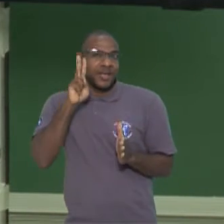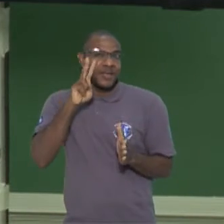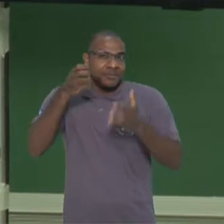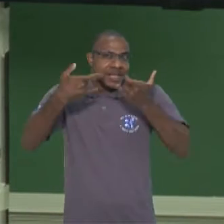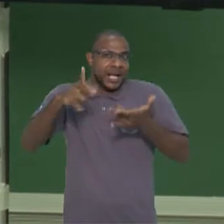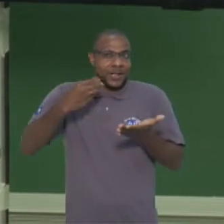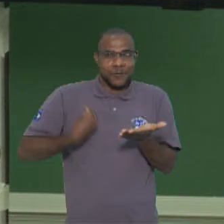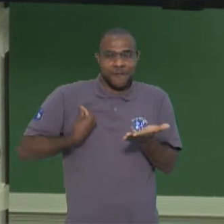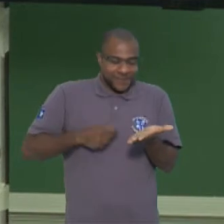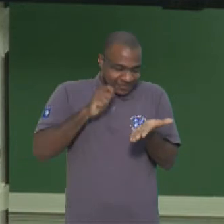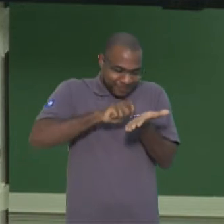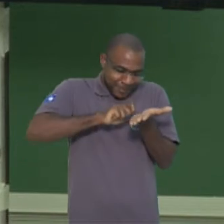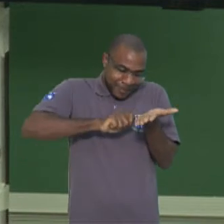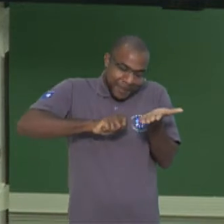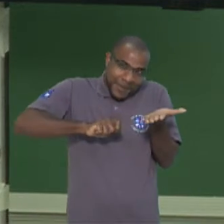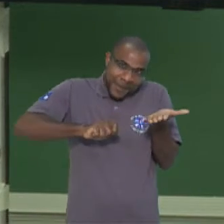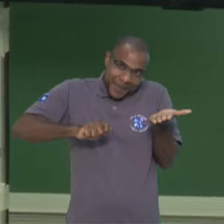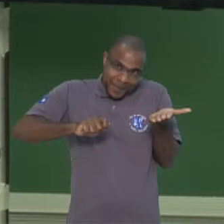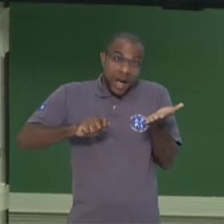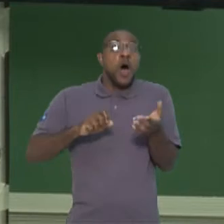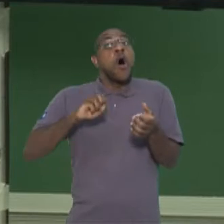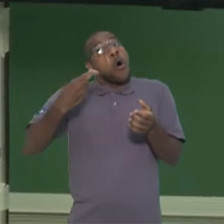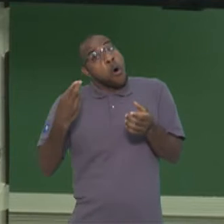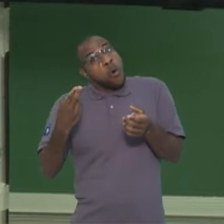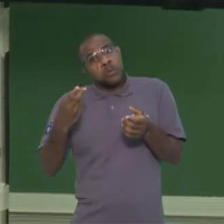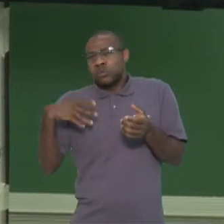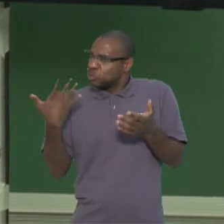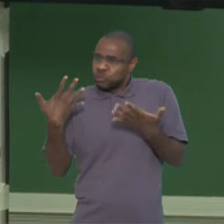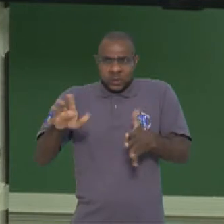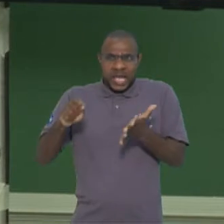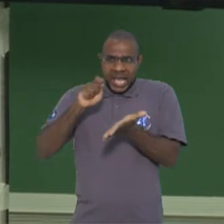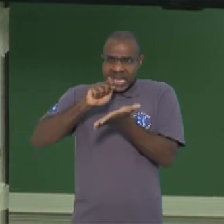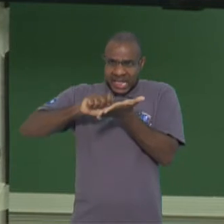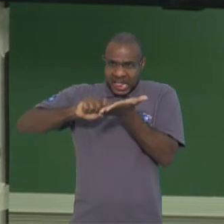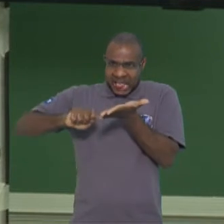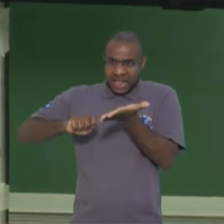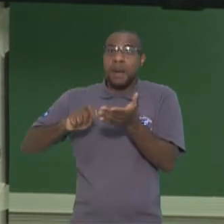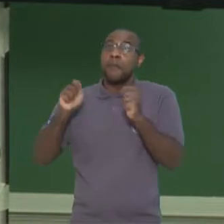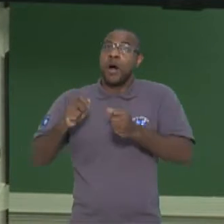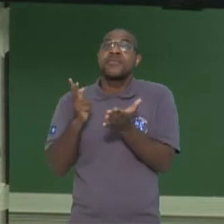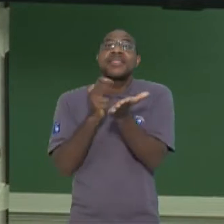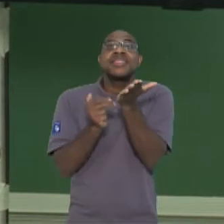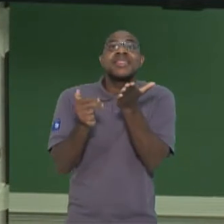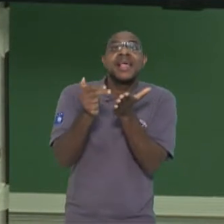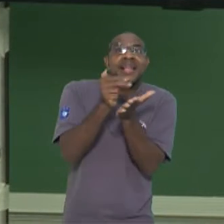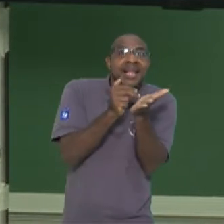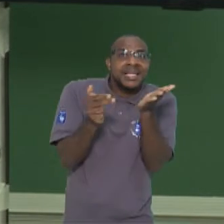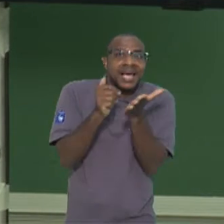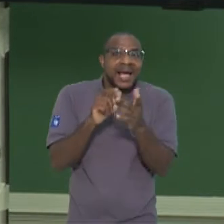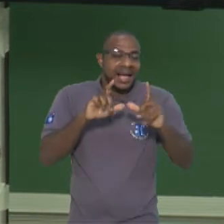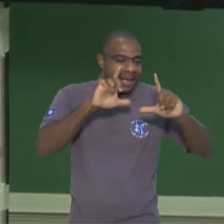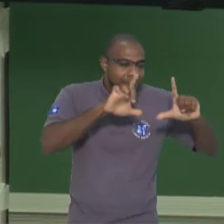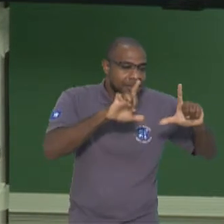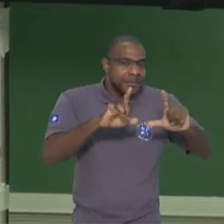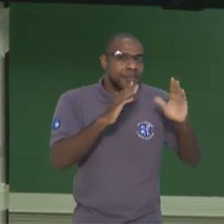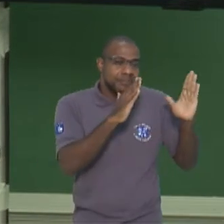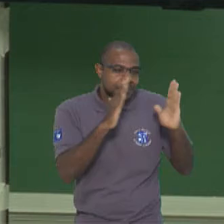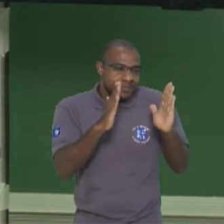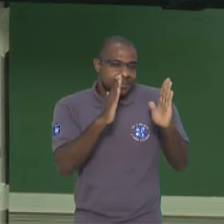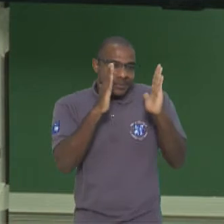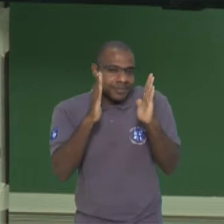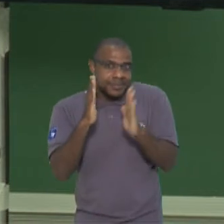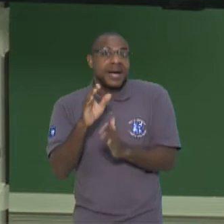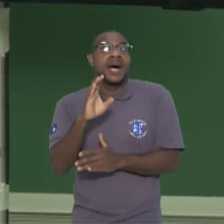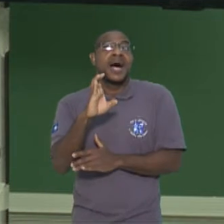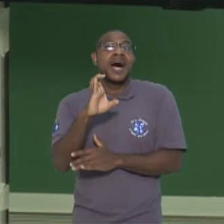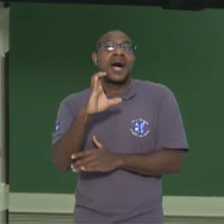tempo assim que normalmente a gente vê as produções, né? Nos grandes filmes que são lançados aí atinge uma grande quantidade de